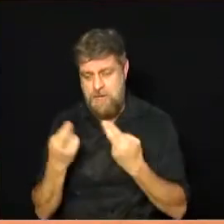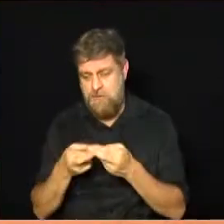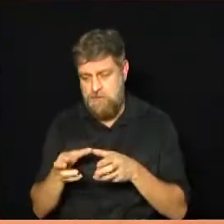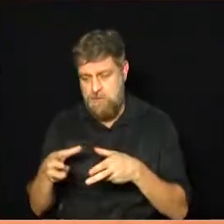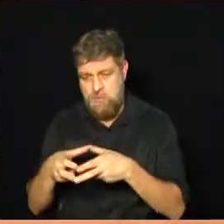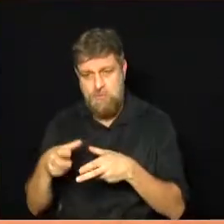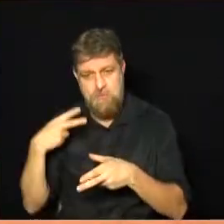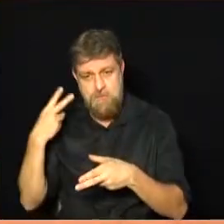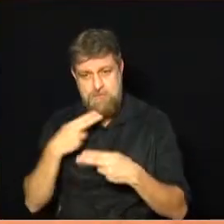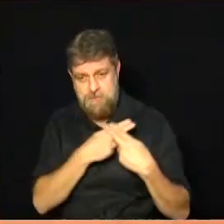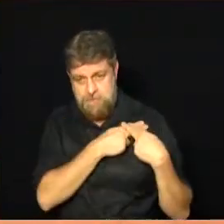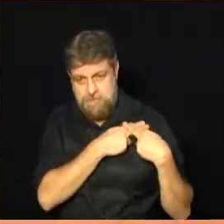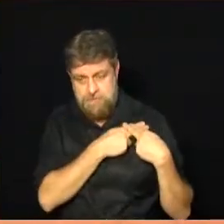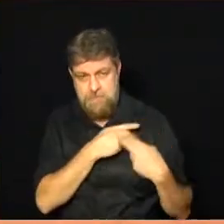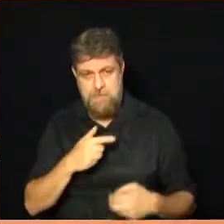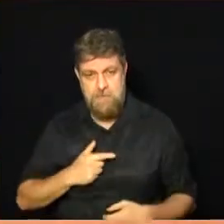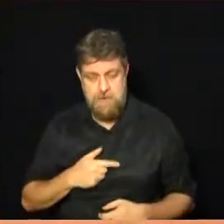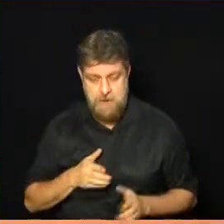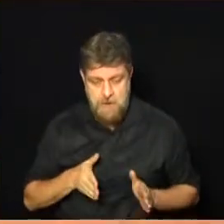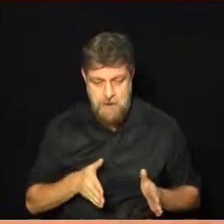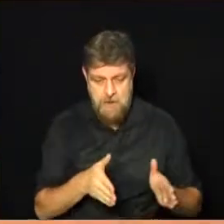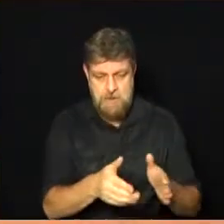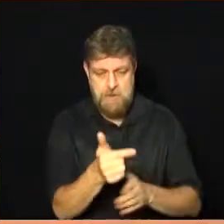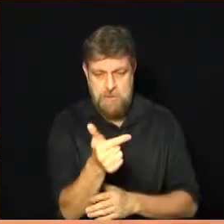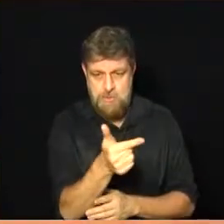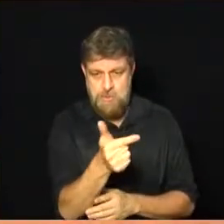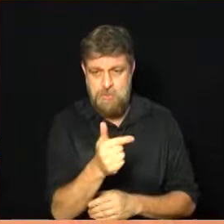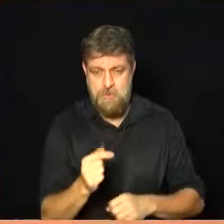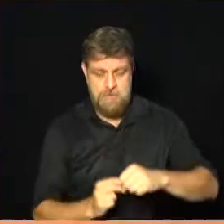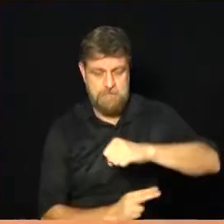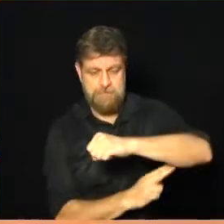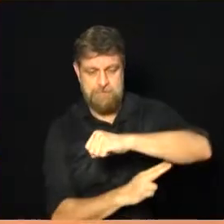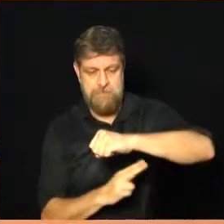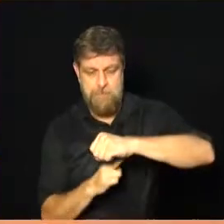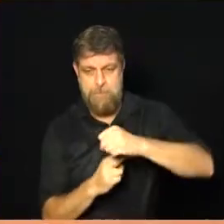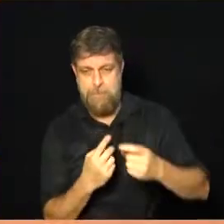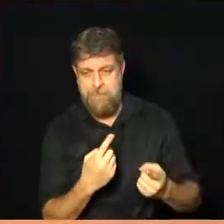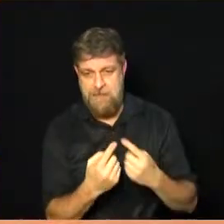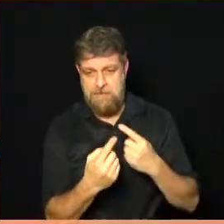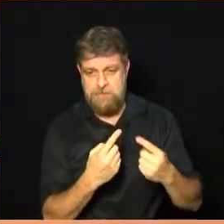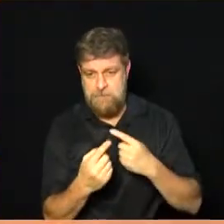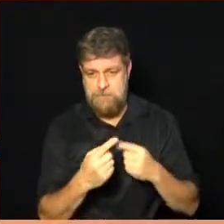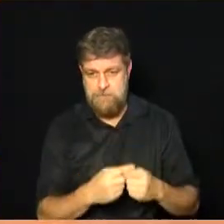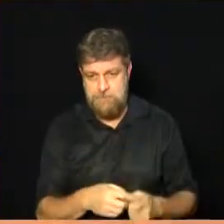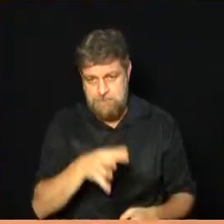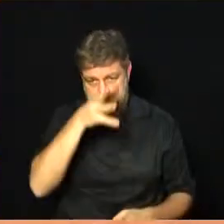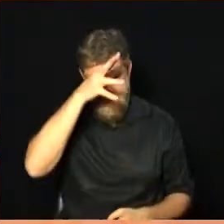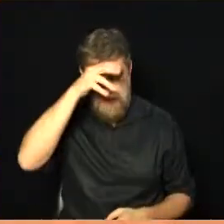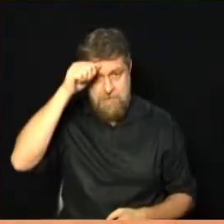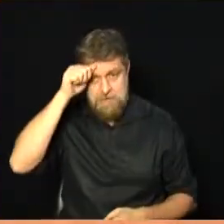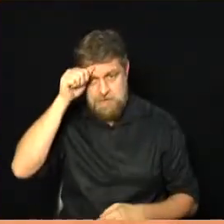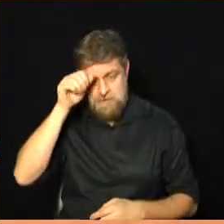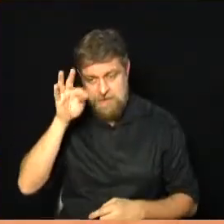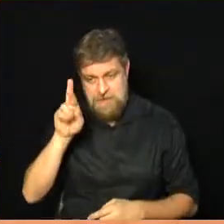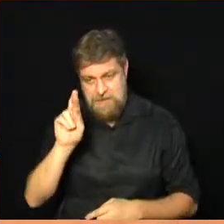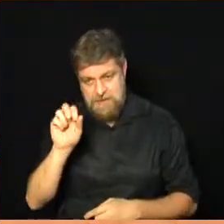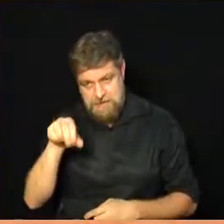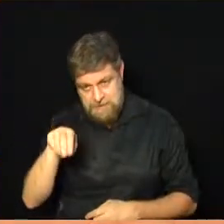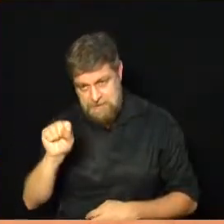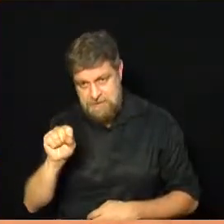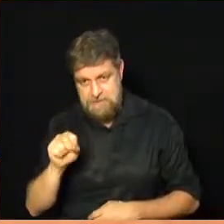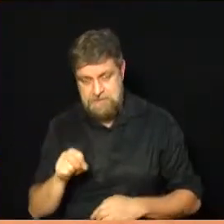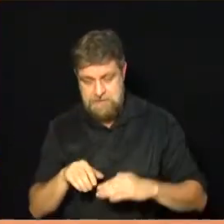trecho 2, faltam a execução dos viadutos da Avenida Transamazônica e sobre a rodovia dos